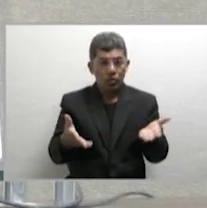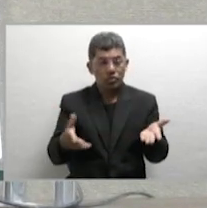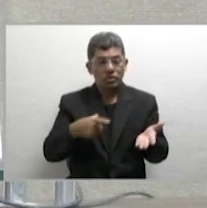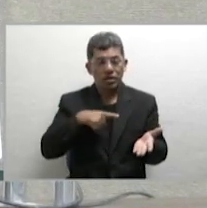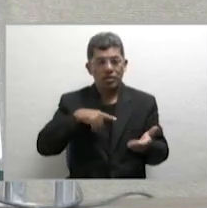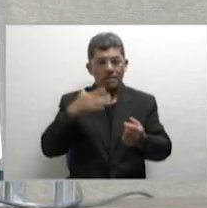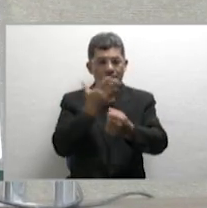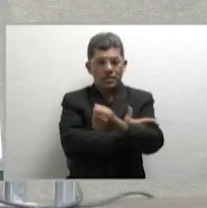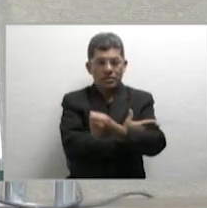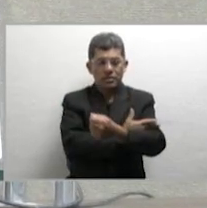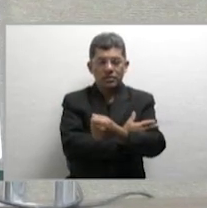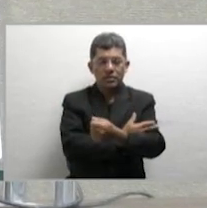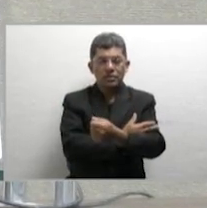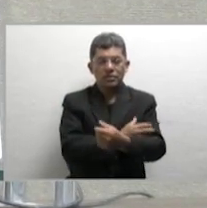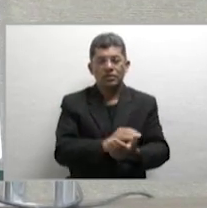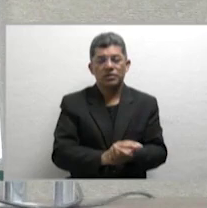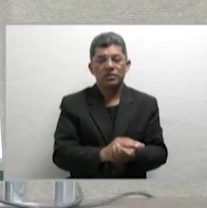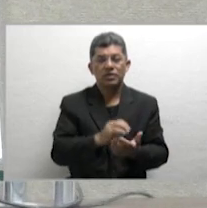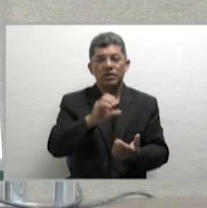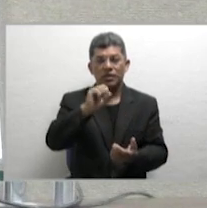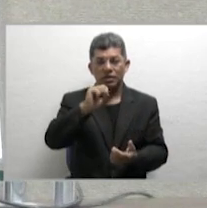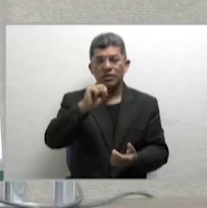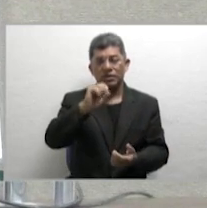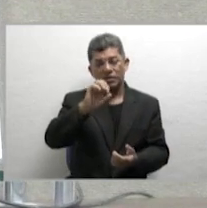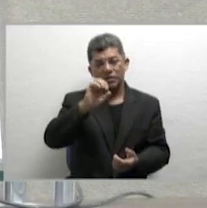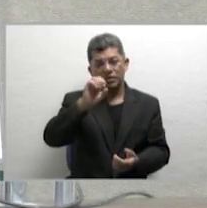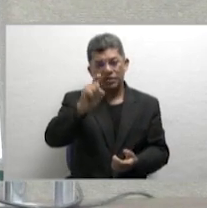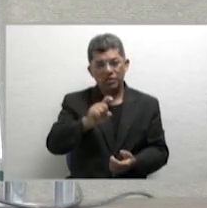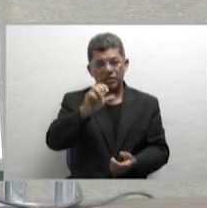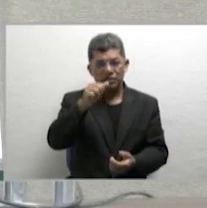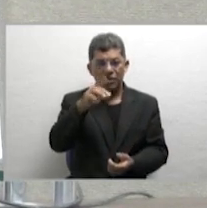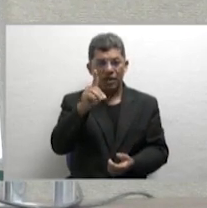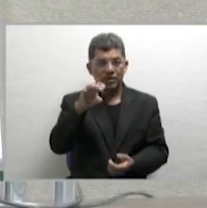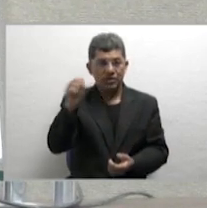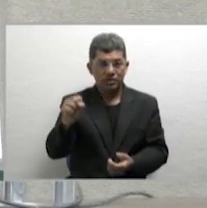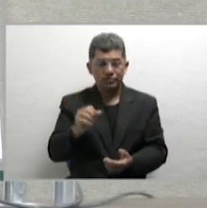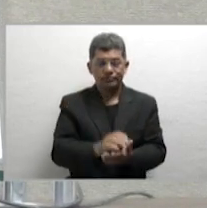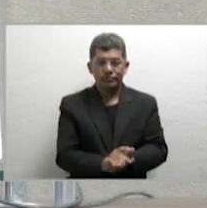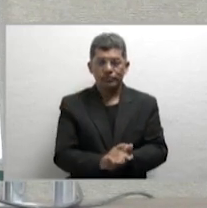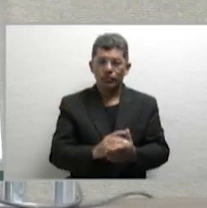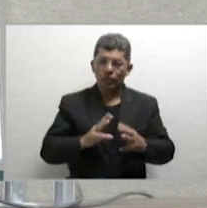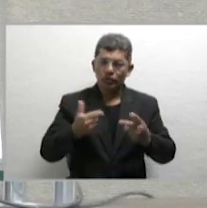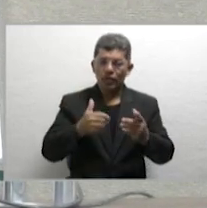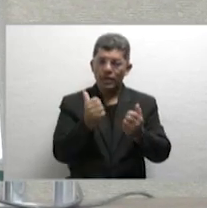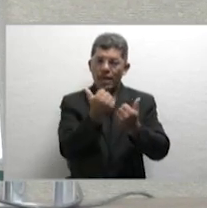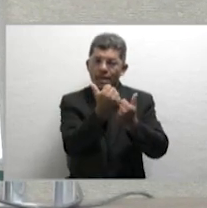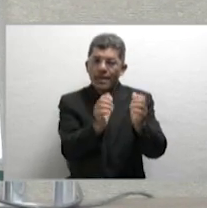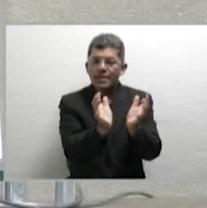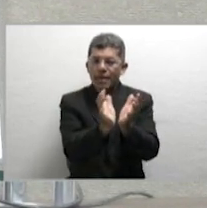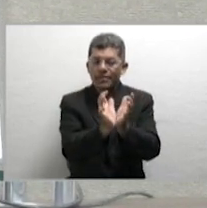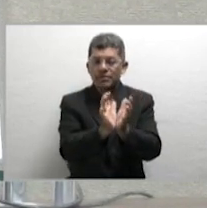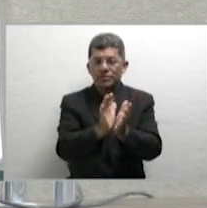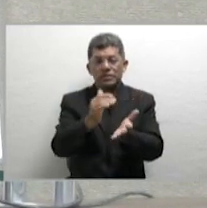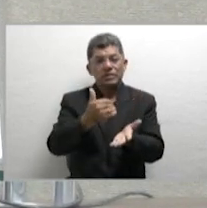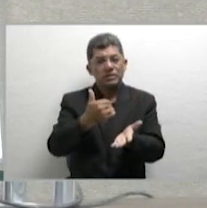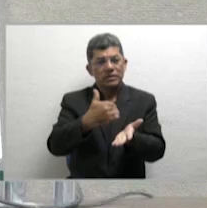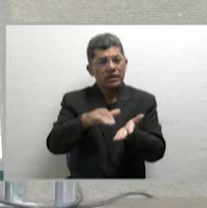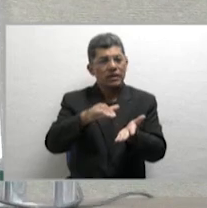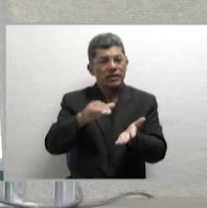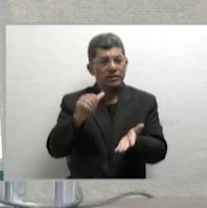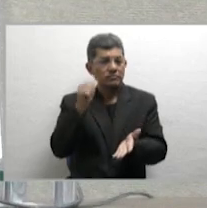frente da Censa, doutora Chade, doutor Djalma, doutor Najib, toda a equipe de ACS, de médicos, de